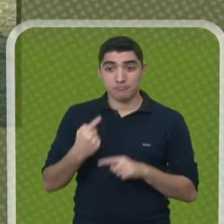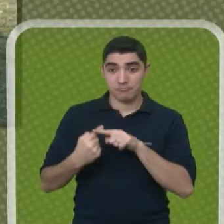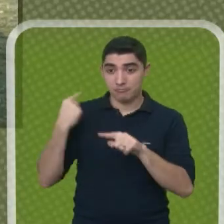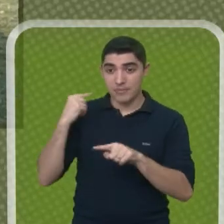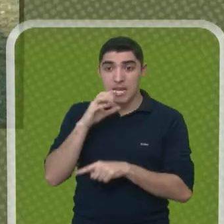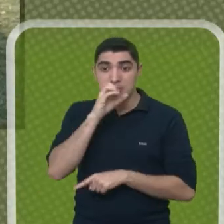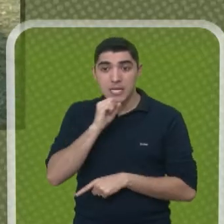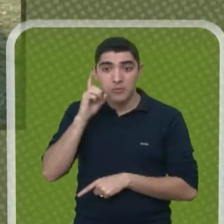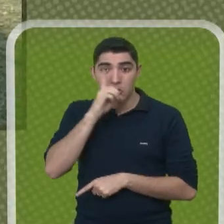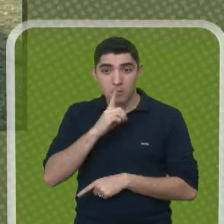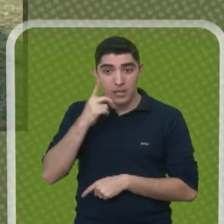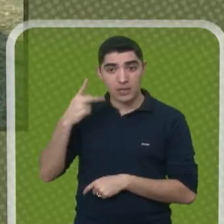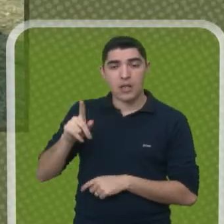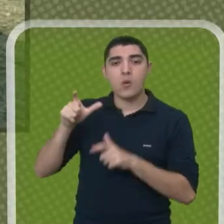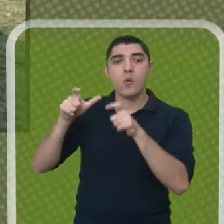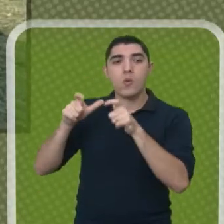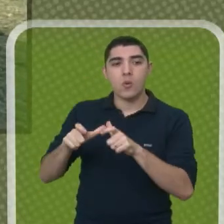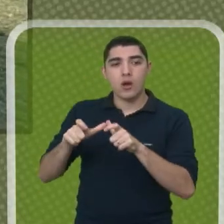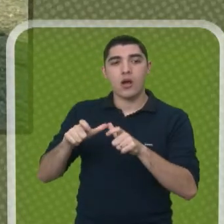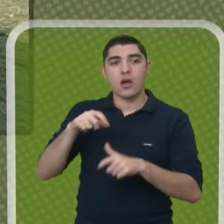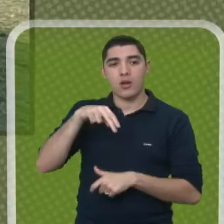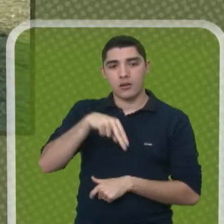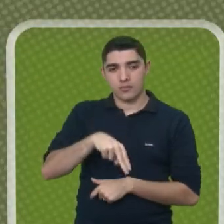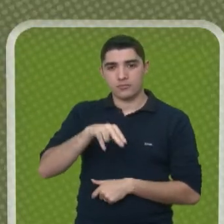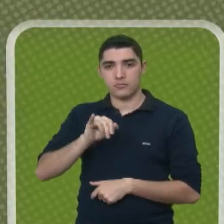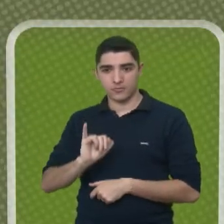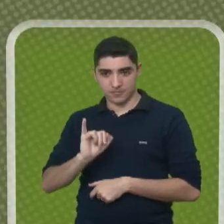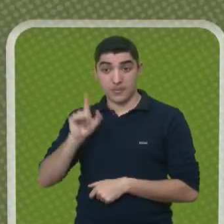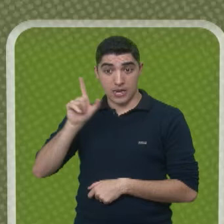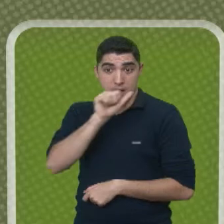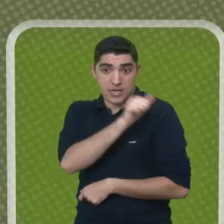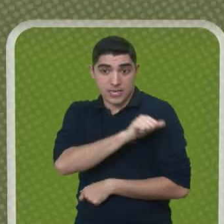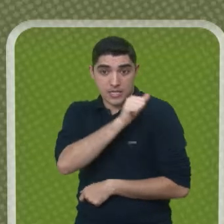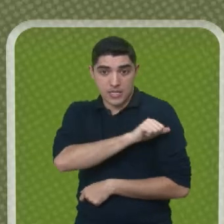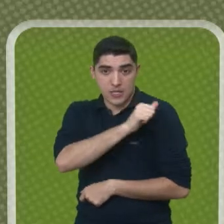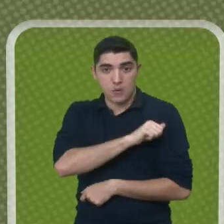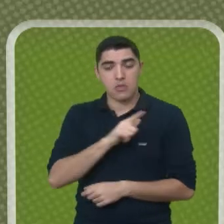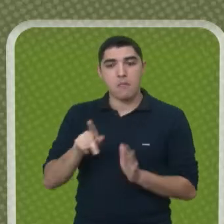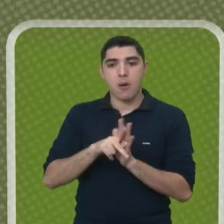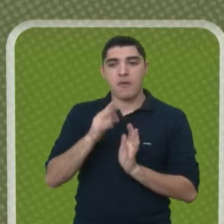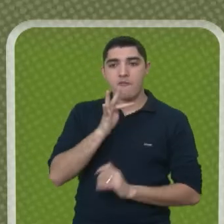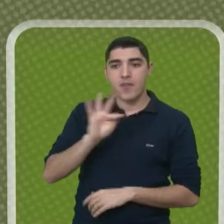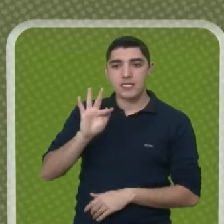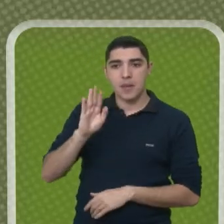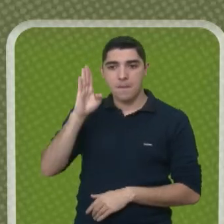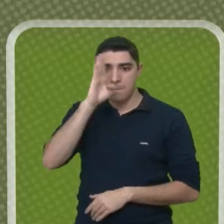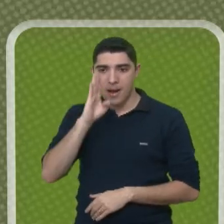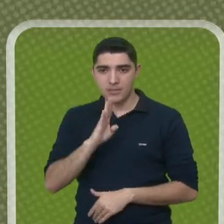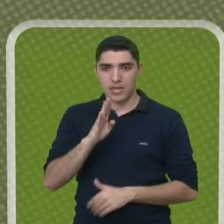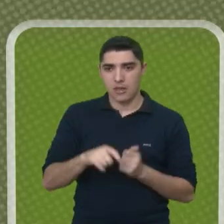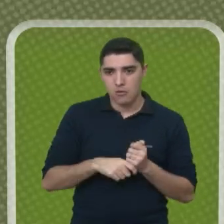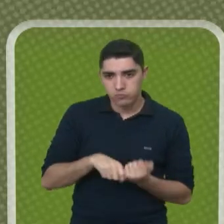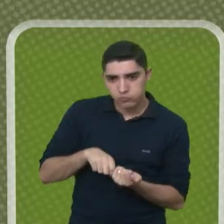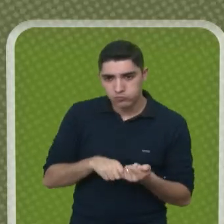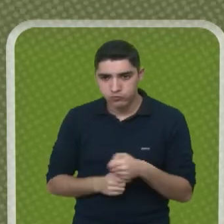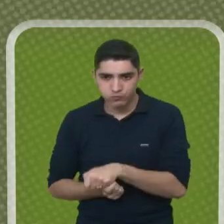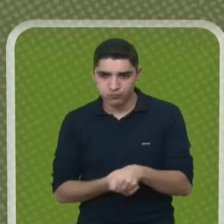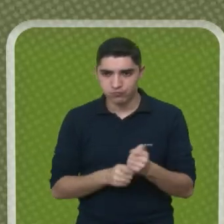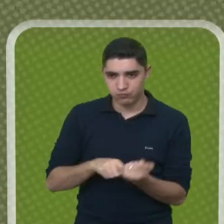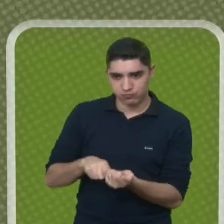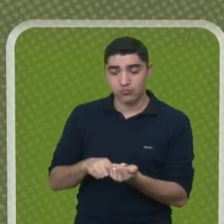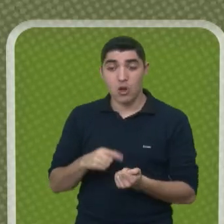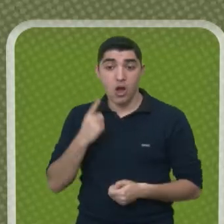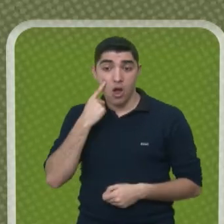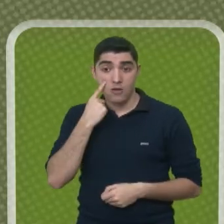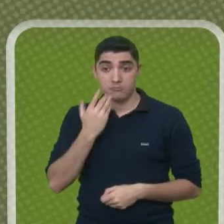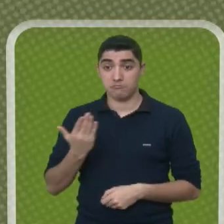final de semana na cidade de Nova Iguaçu, no Rio de Janeiro. A competição foi promovida pela Federação Brasileira de Hockey para chegar ao